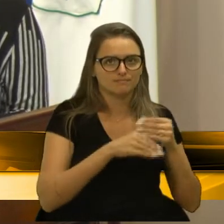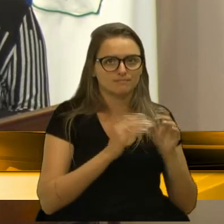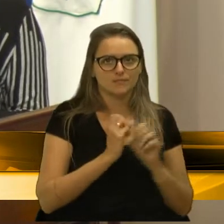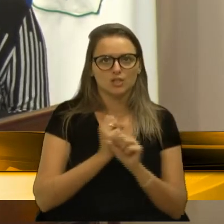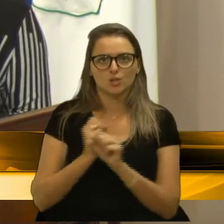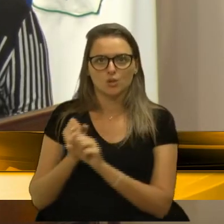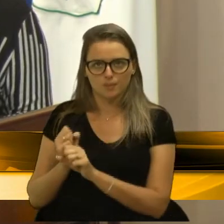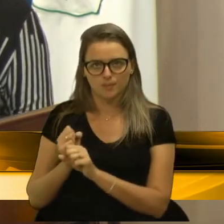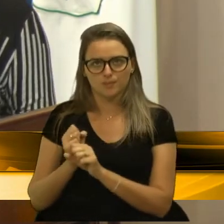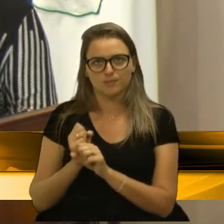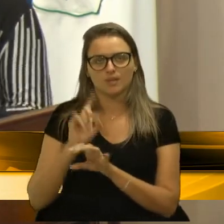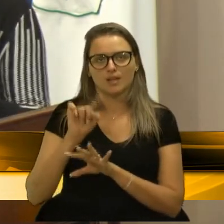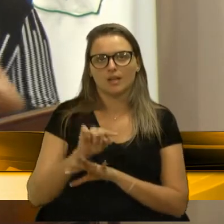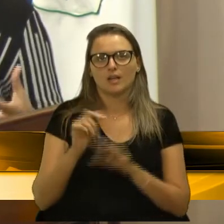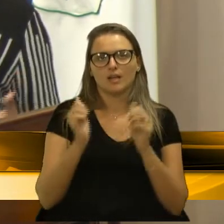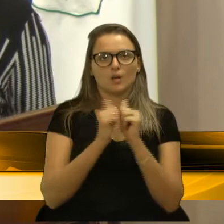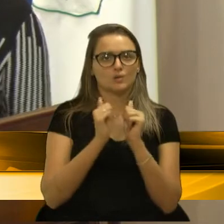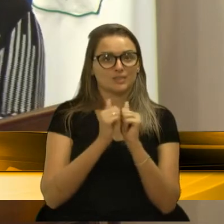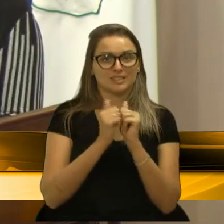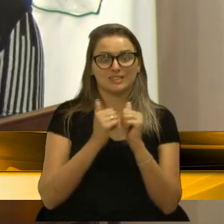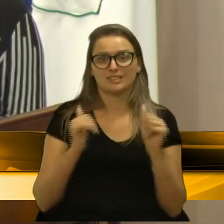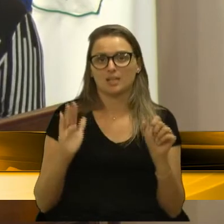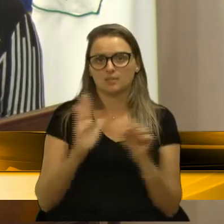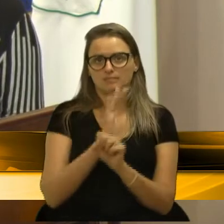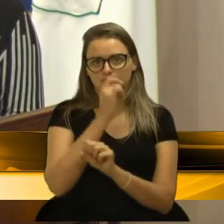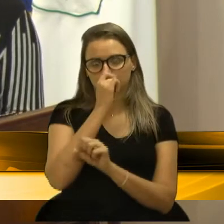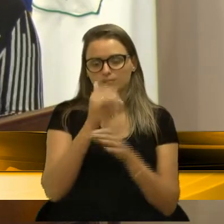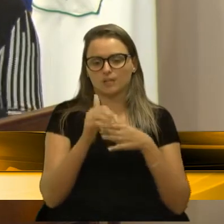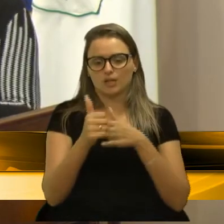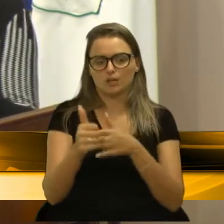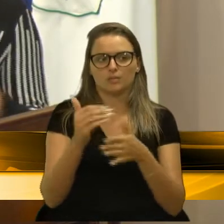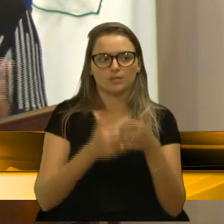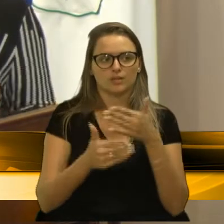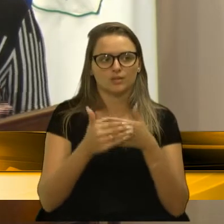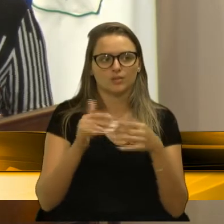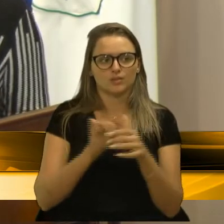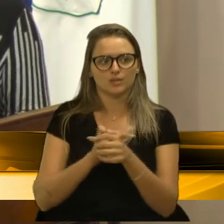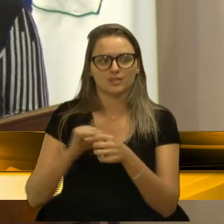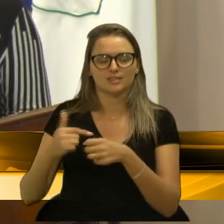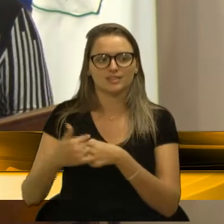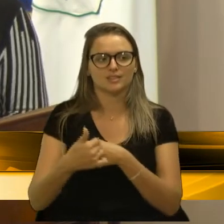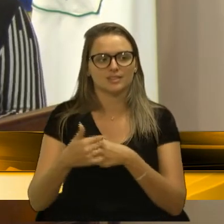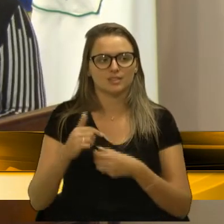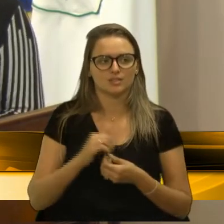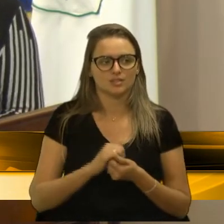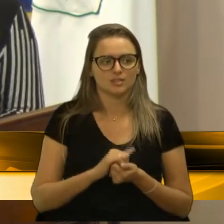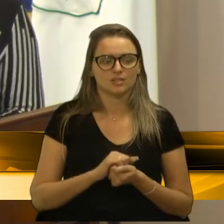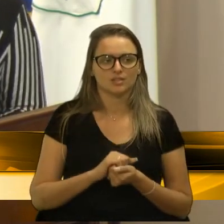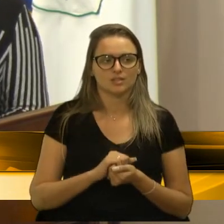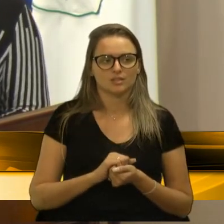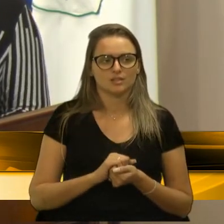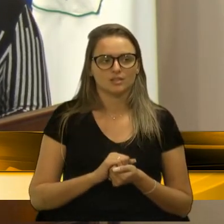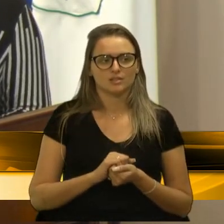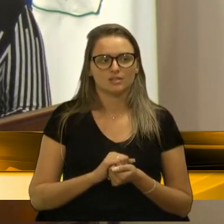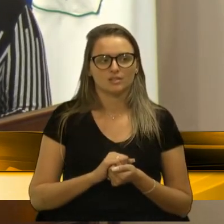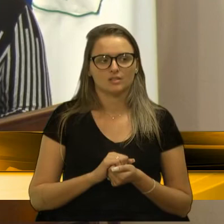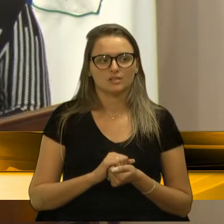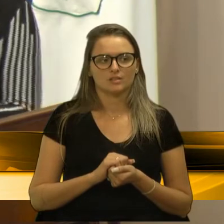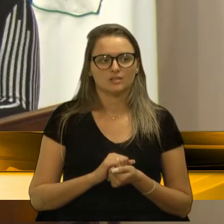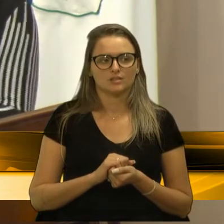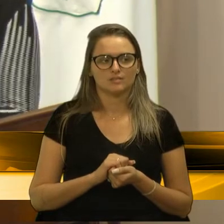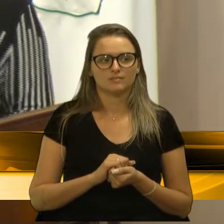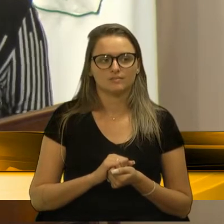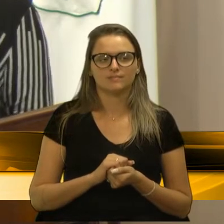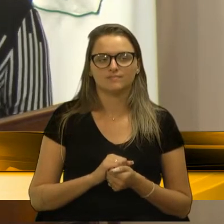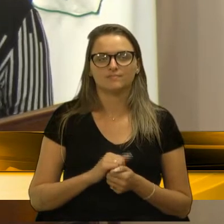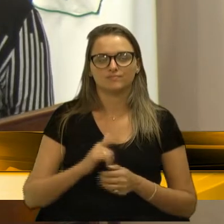sistema extremamente esticado, né, para acompanhar toda a nossa cidade, que cresce desordenadamente, e também e